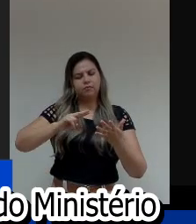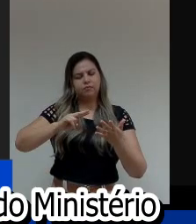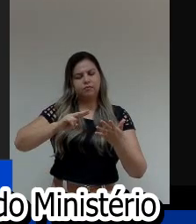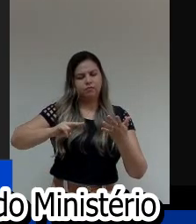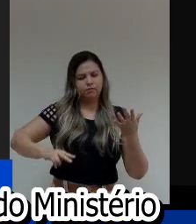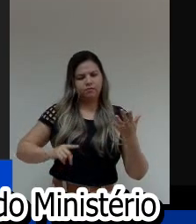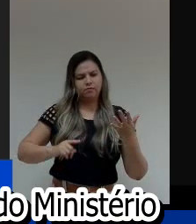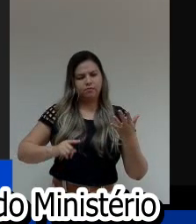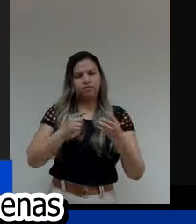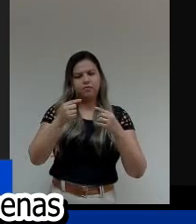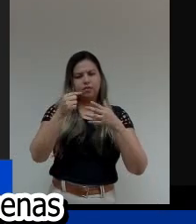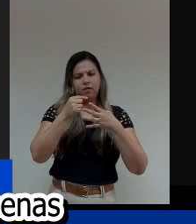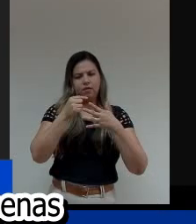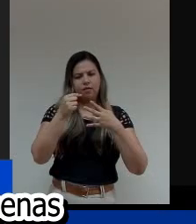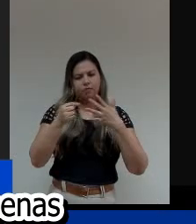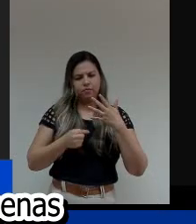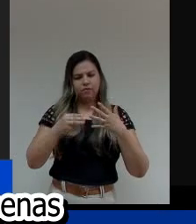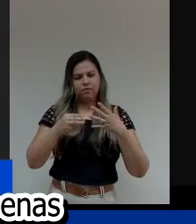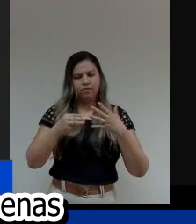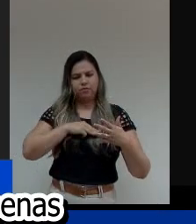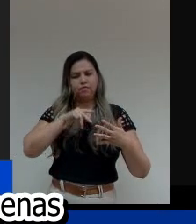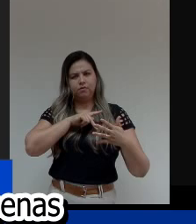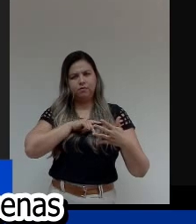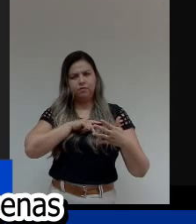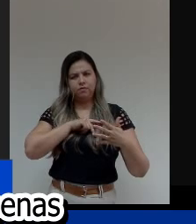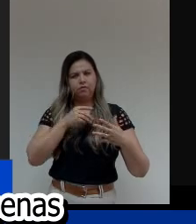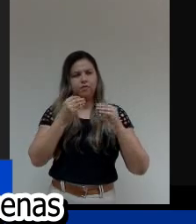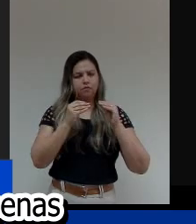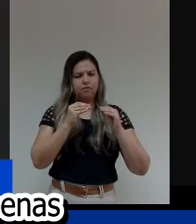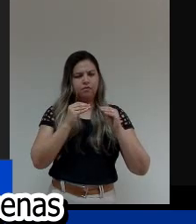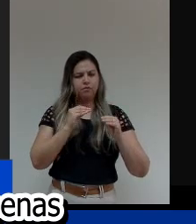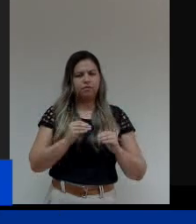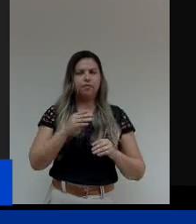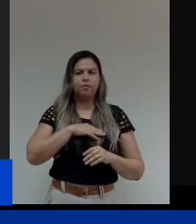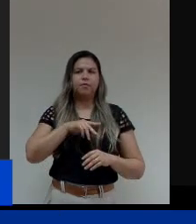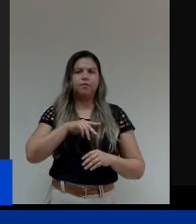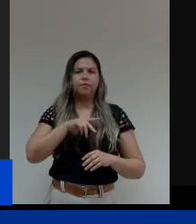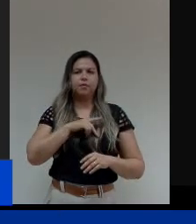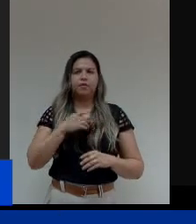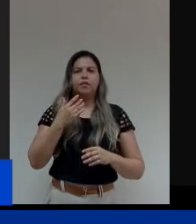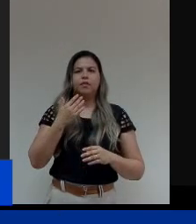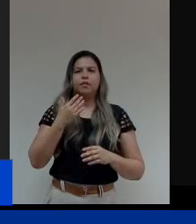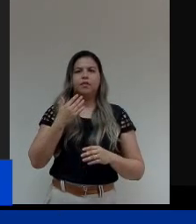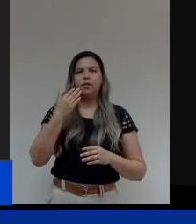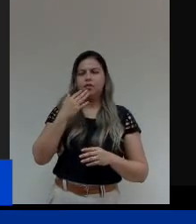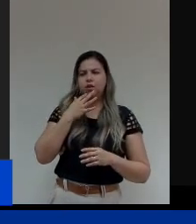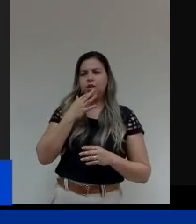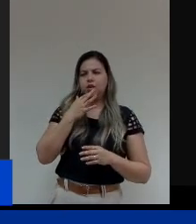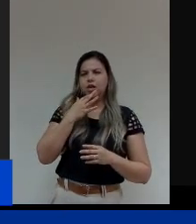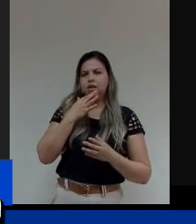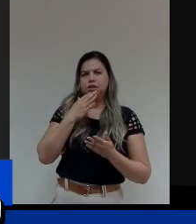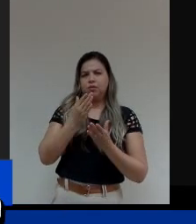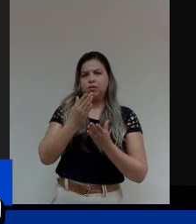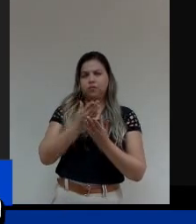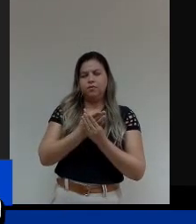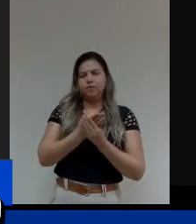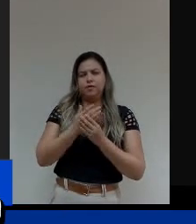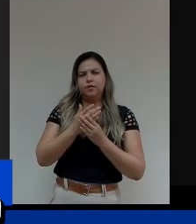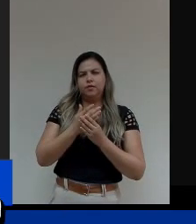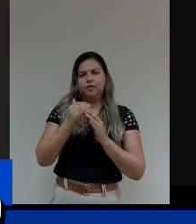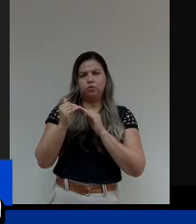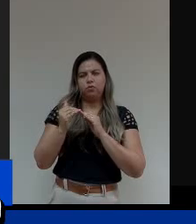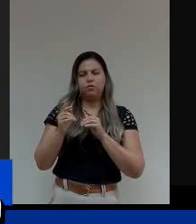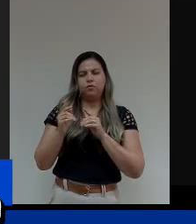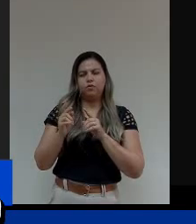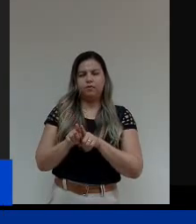aos apontamentos do Ministério Público na matéria, o Ministério Público vai apenas reiterar os termos do parecer. Pois não. Eu